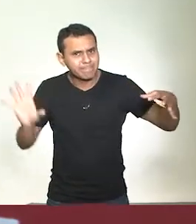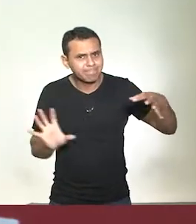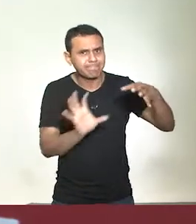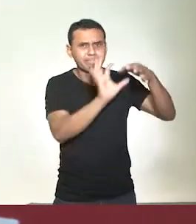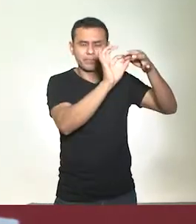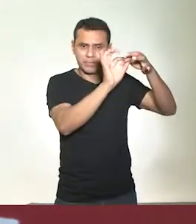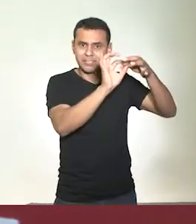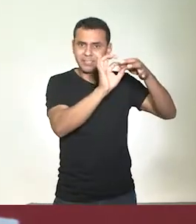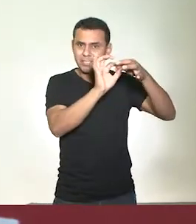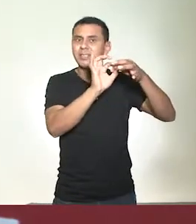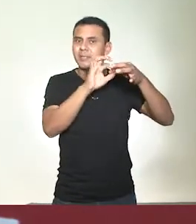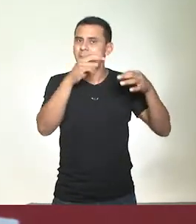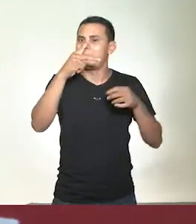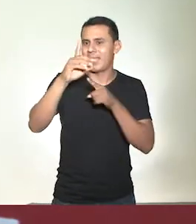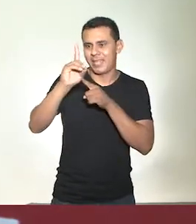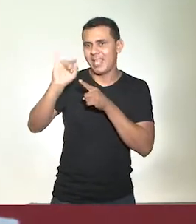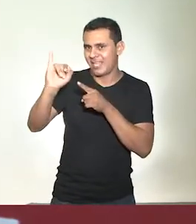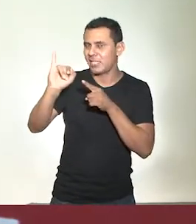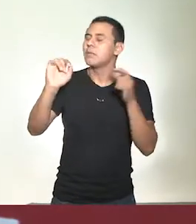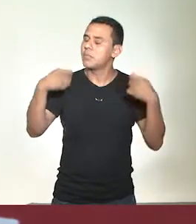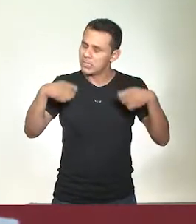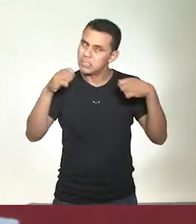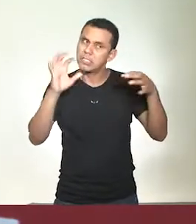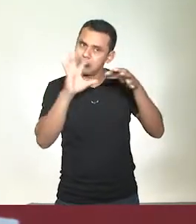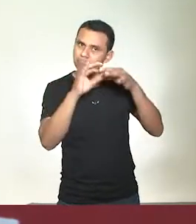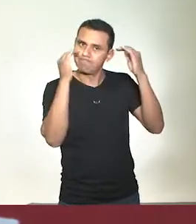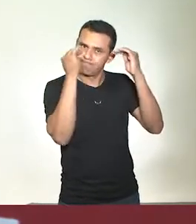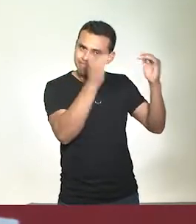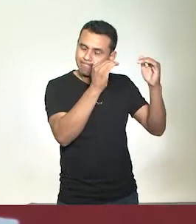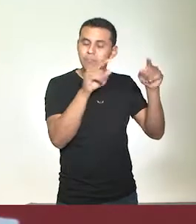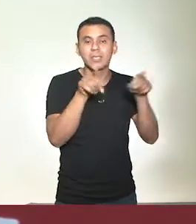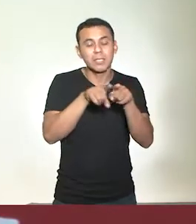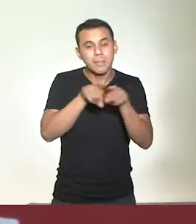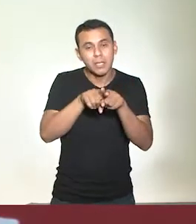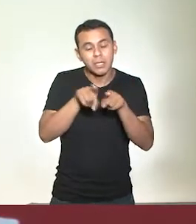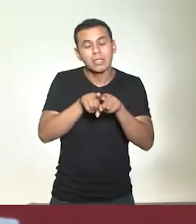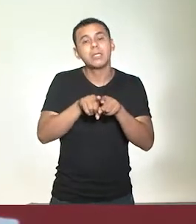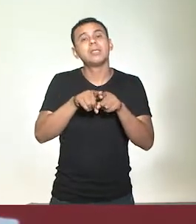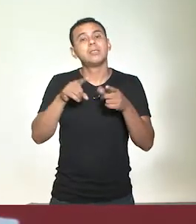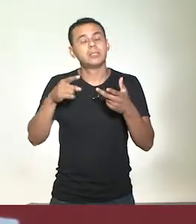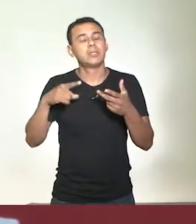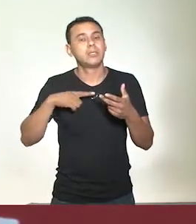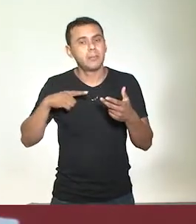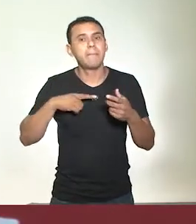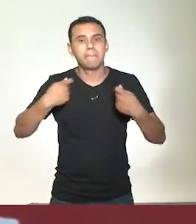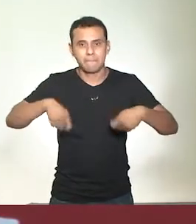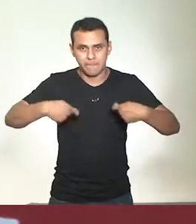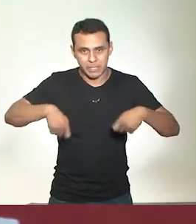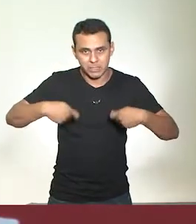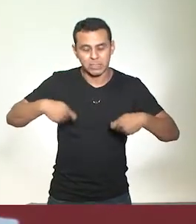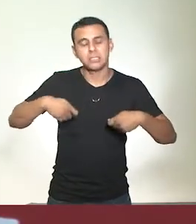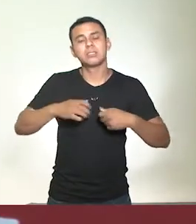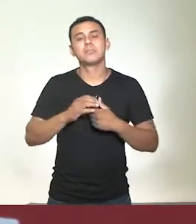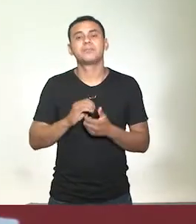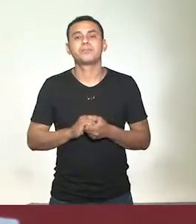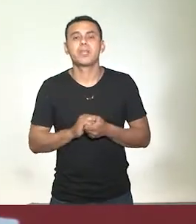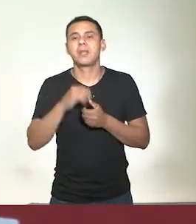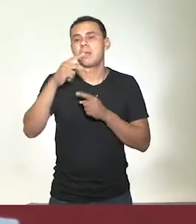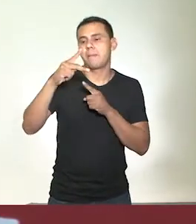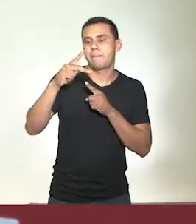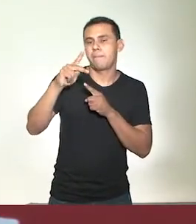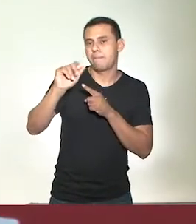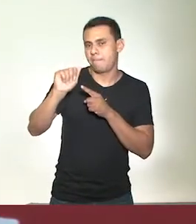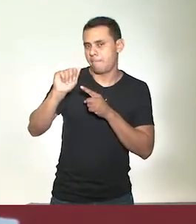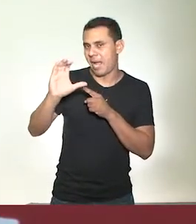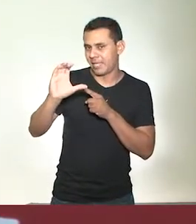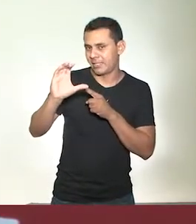vinculados ao a esse plano de desenvolvimento institucional e também tem que ser colocado né a medida possível no